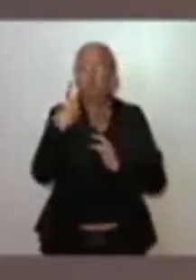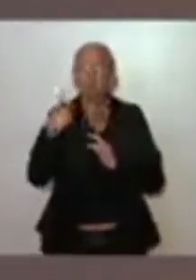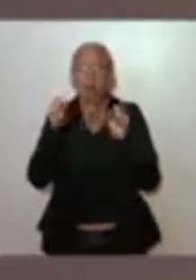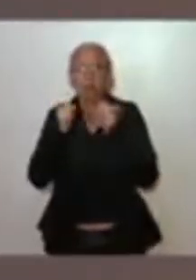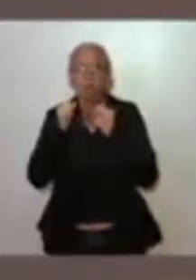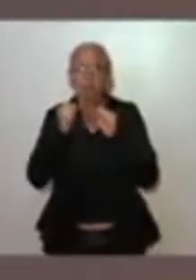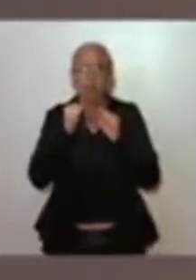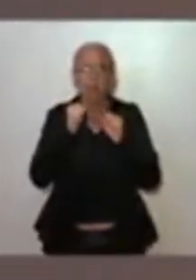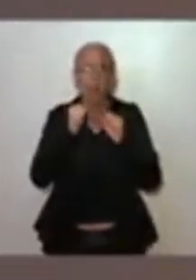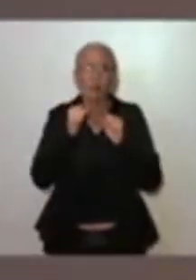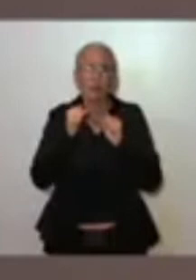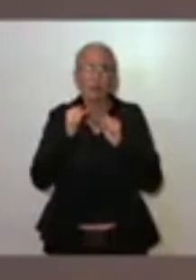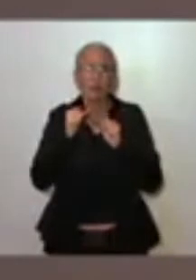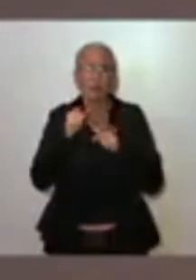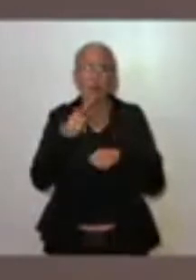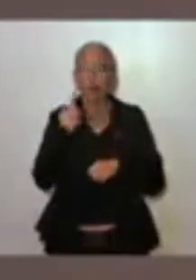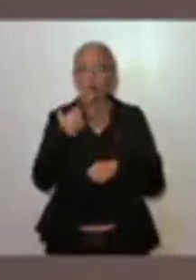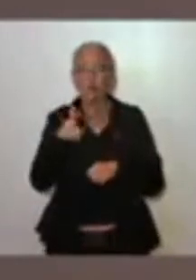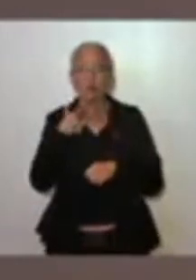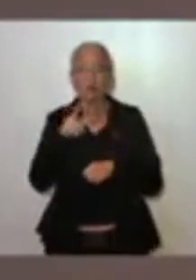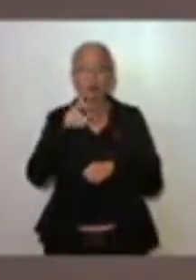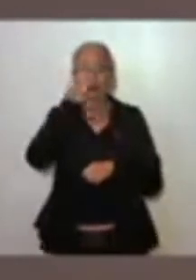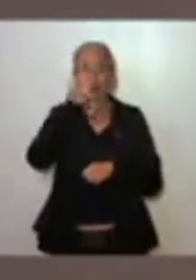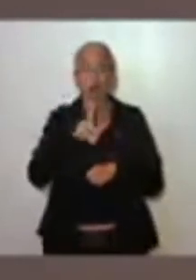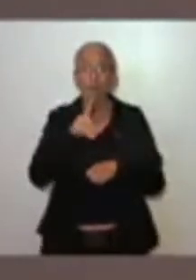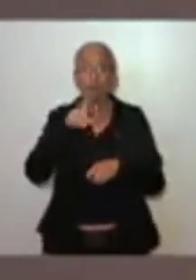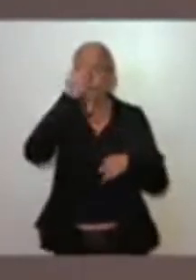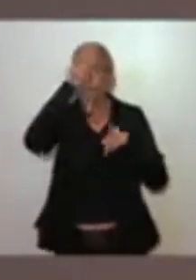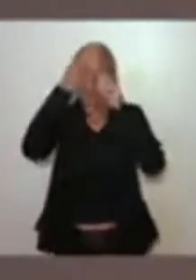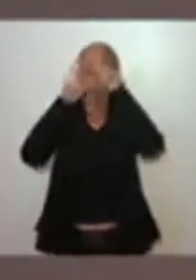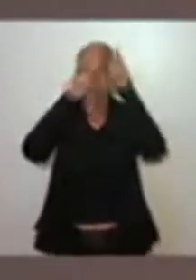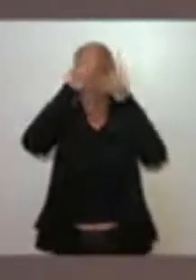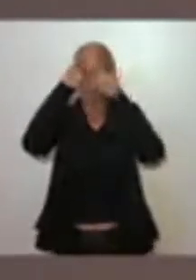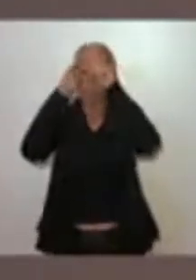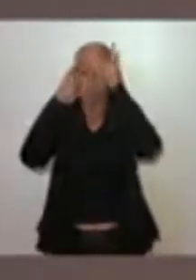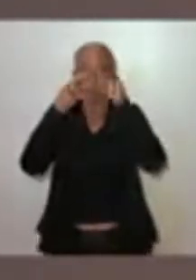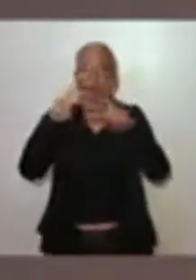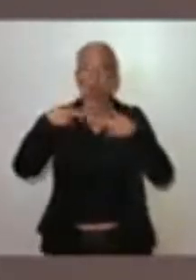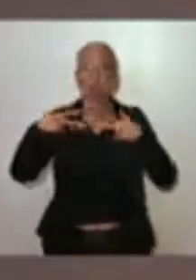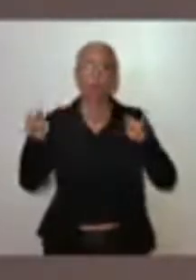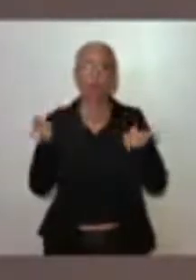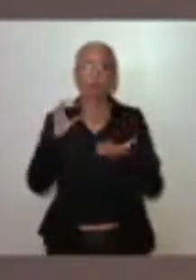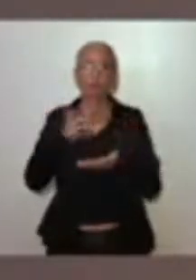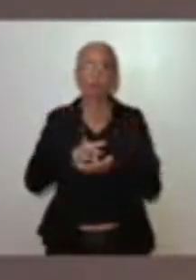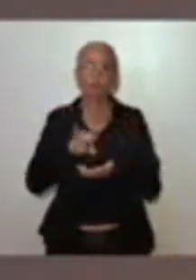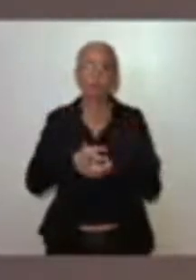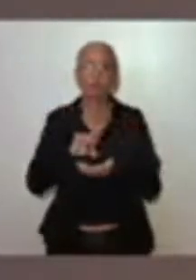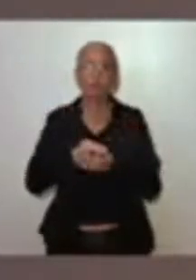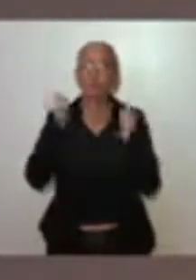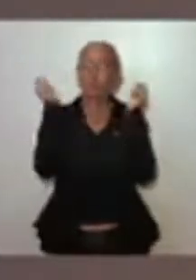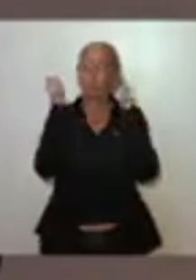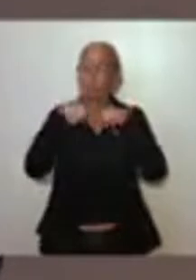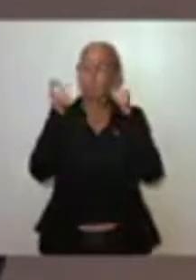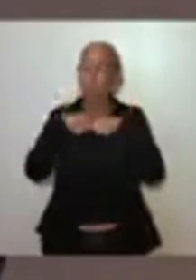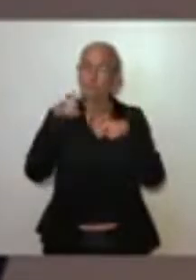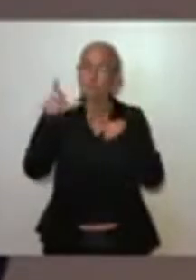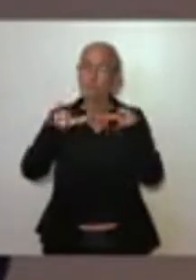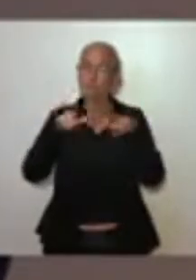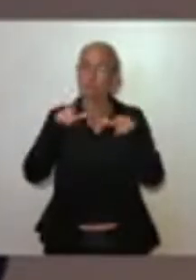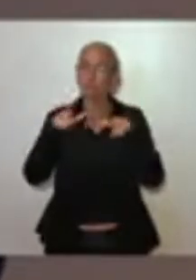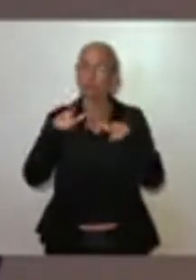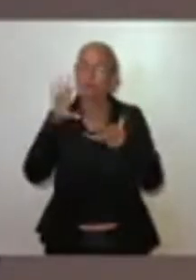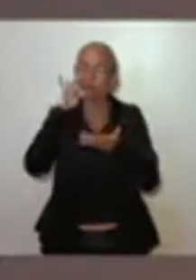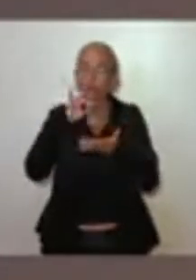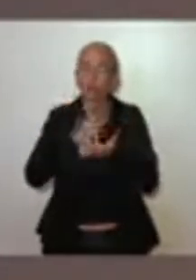mas não tenho o direito de inventar os próprios fatos é preciso trabalhar com a verdade